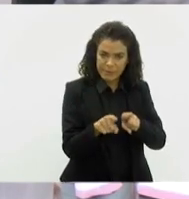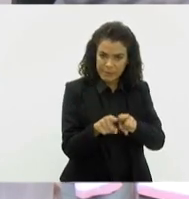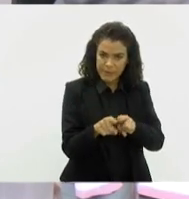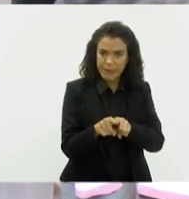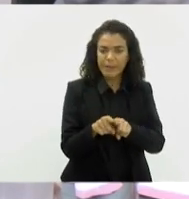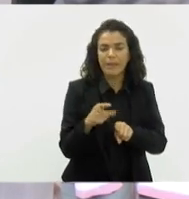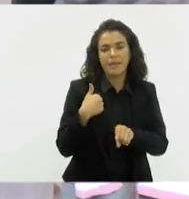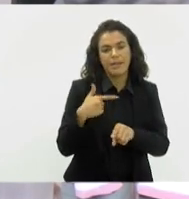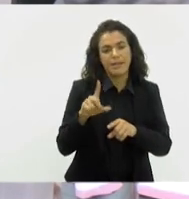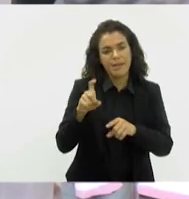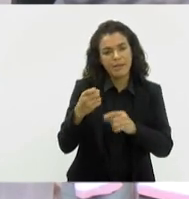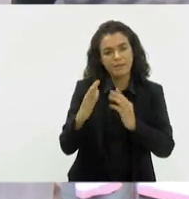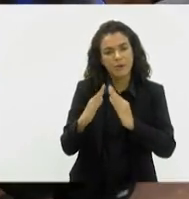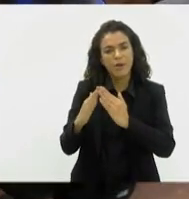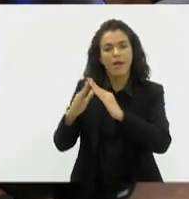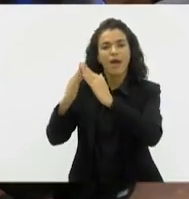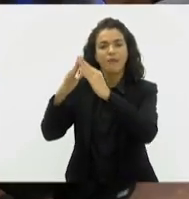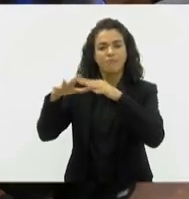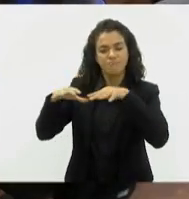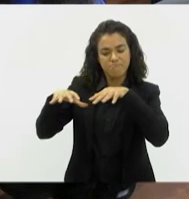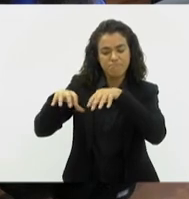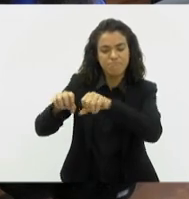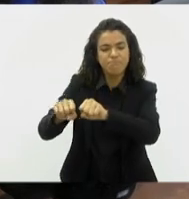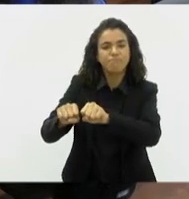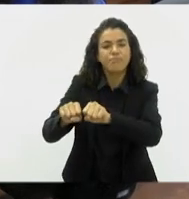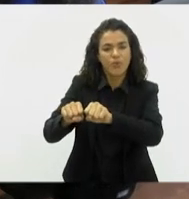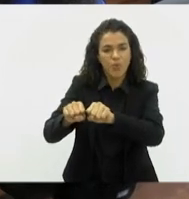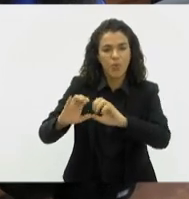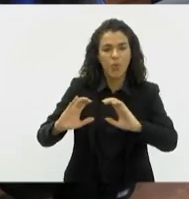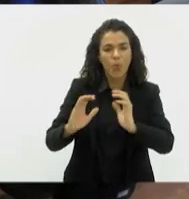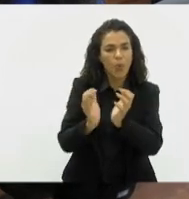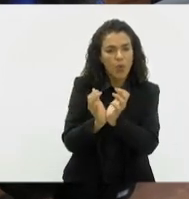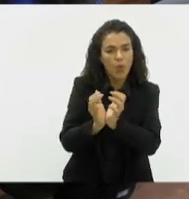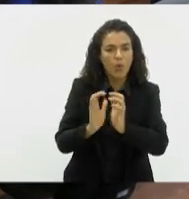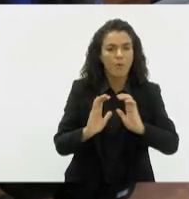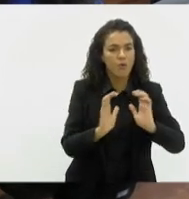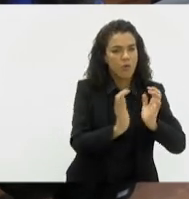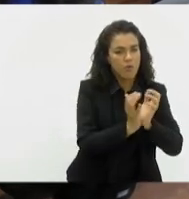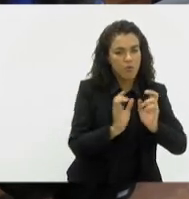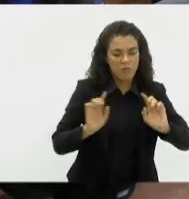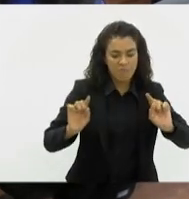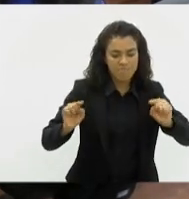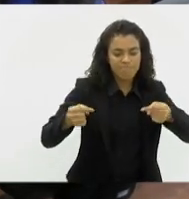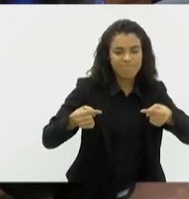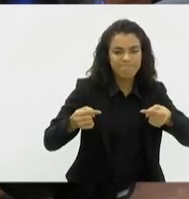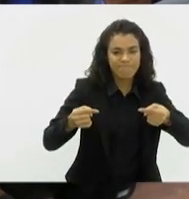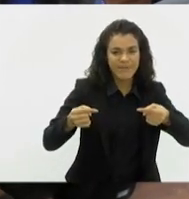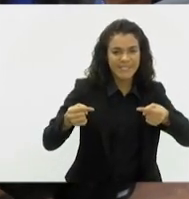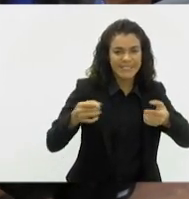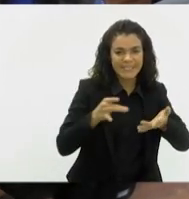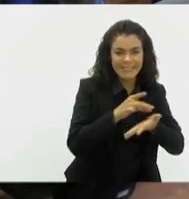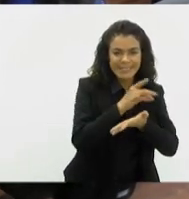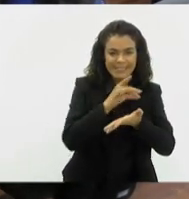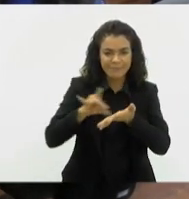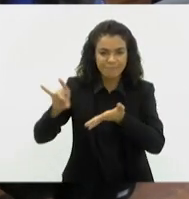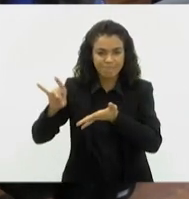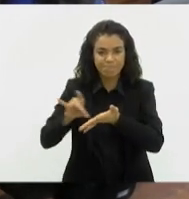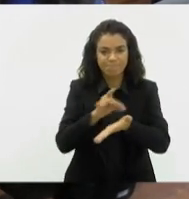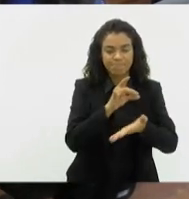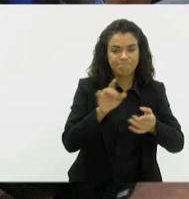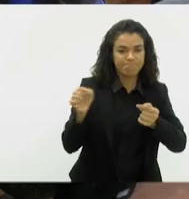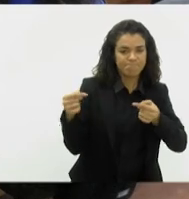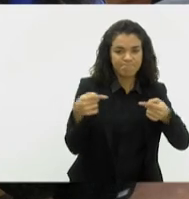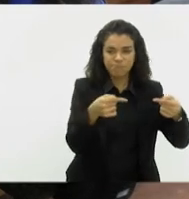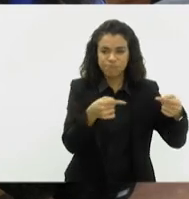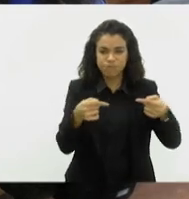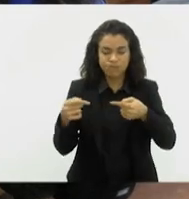de uma favela dominada por um território, por uma facção criminosa. Todos conhecem isso no Rio de Janeiro. Eu preciso entender, ainda que ele não